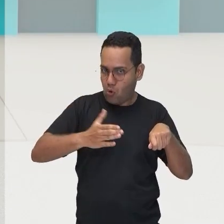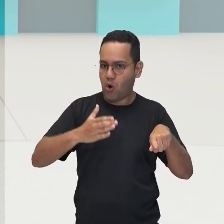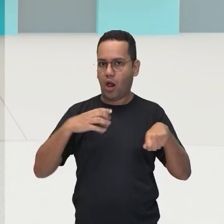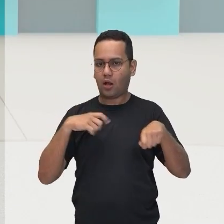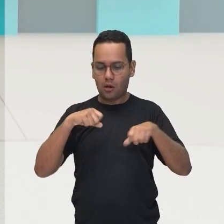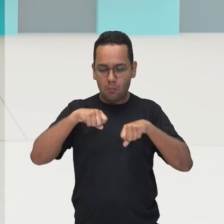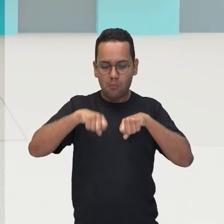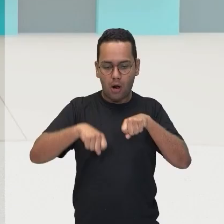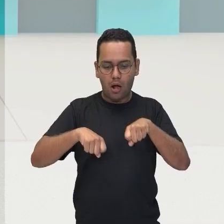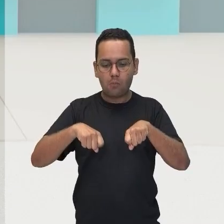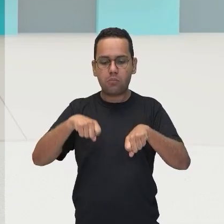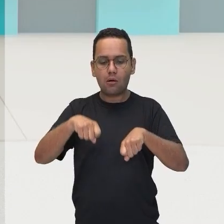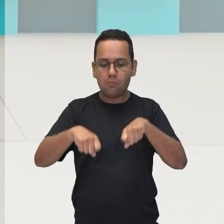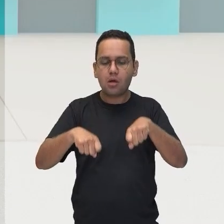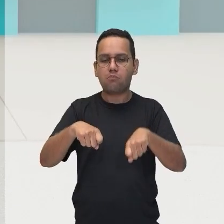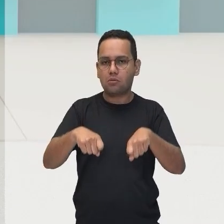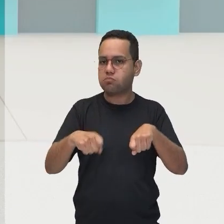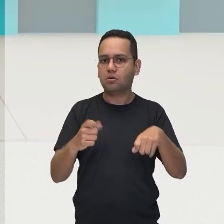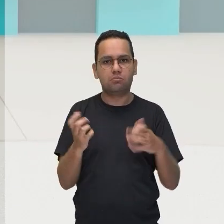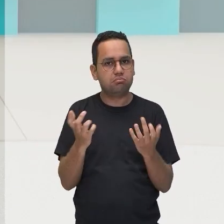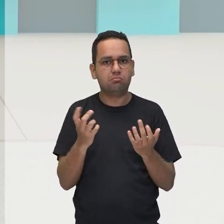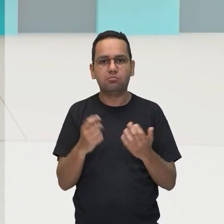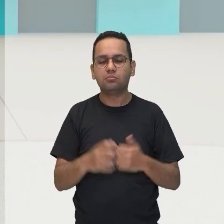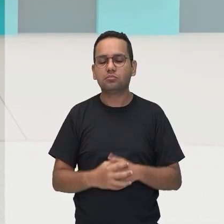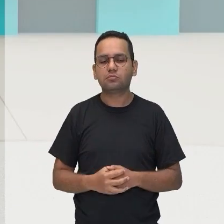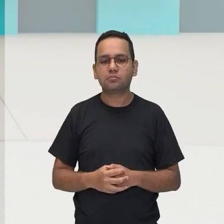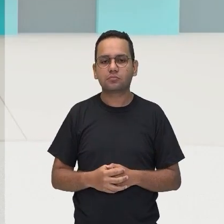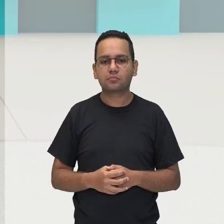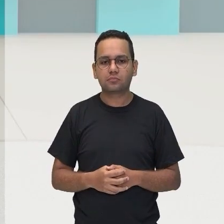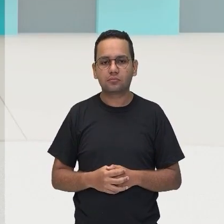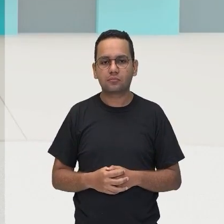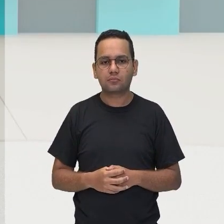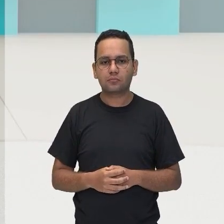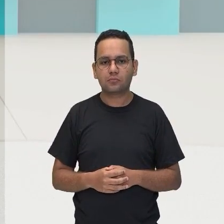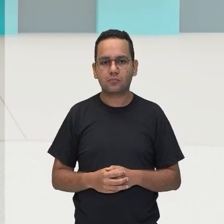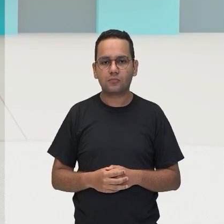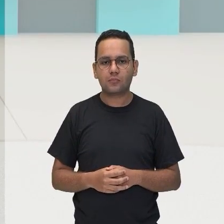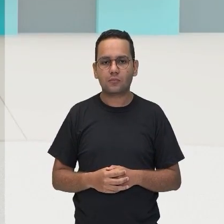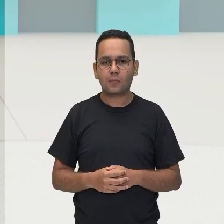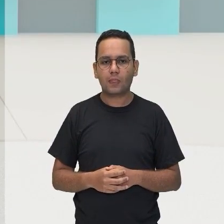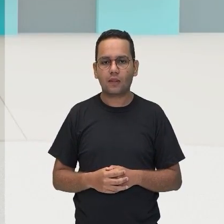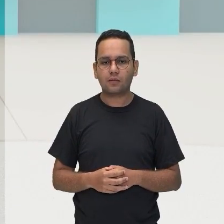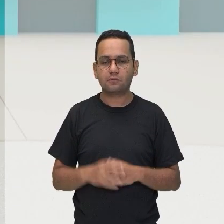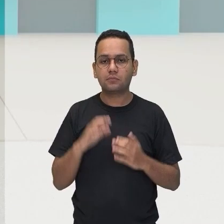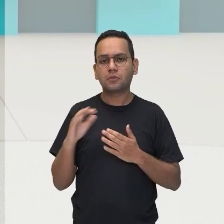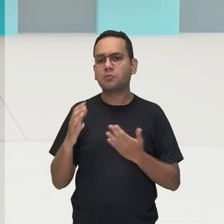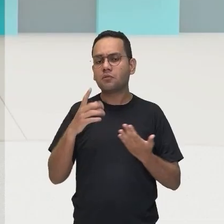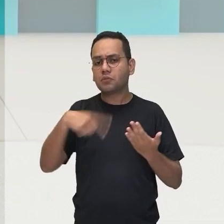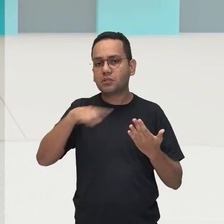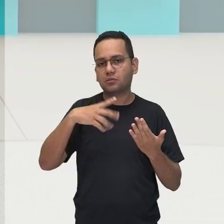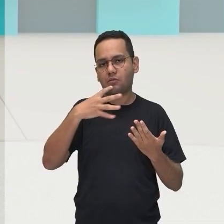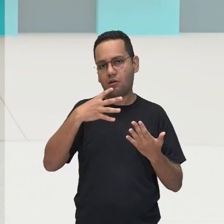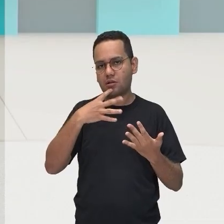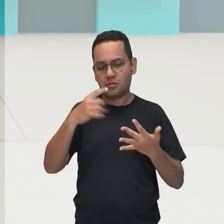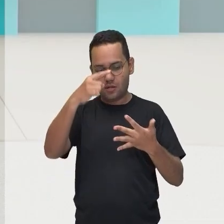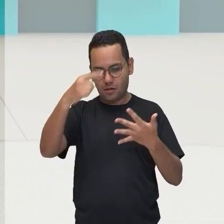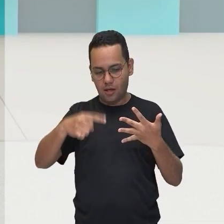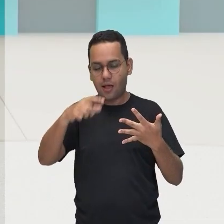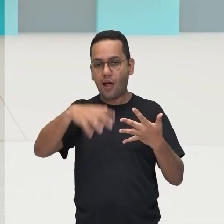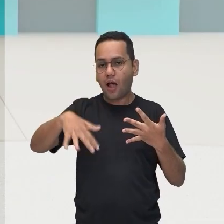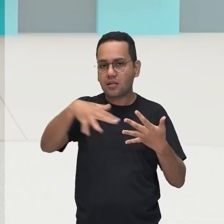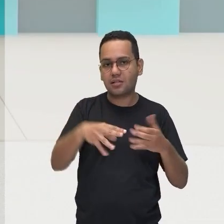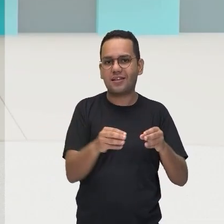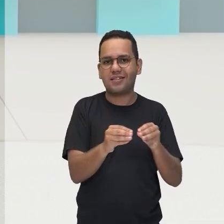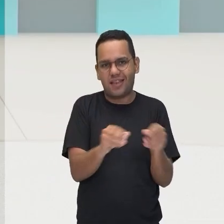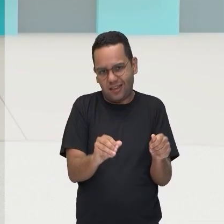desafia demais o corpo. Muito bem, então conheceram aí essas atividades que podem ocorrer no meio terrestre.